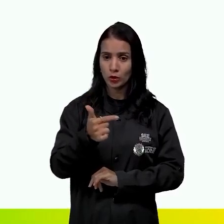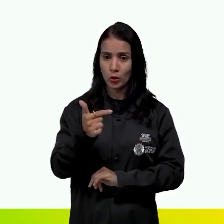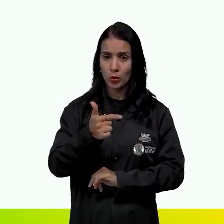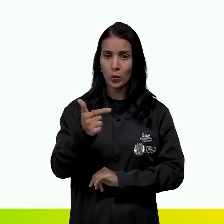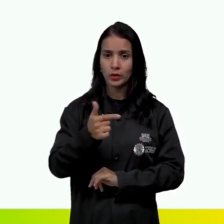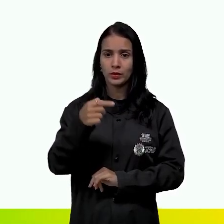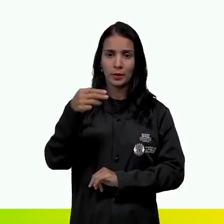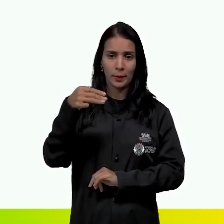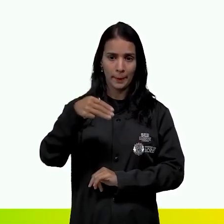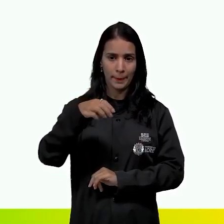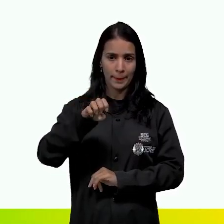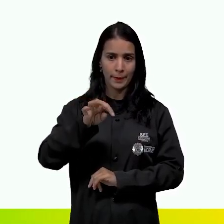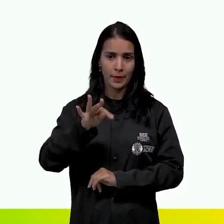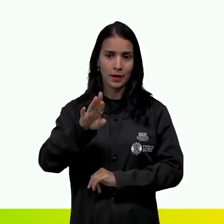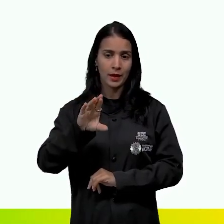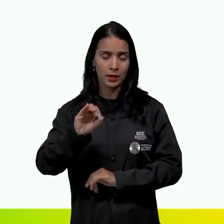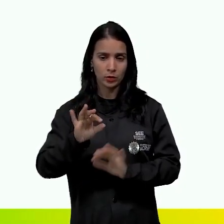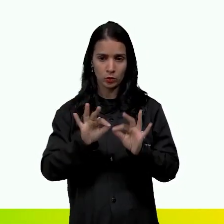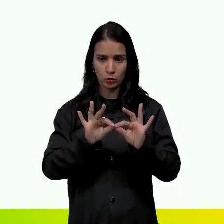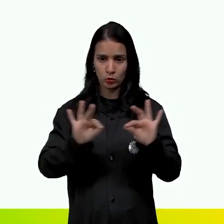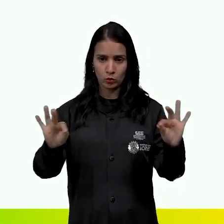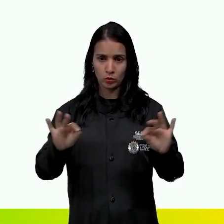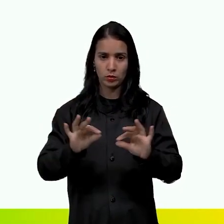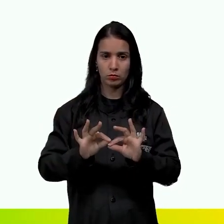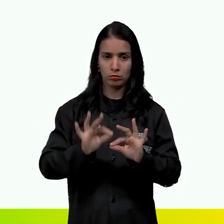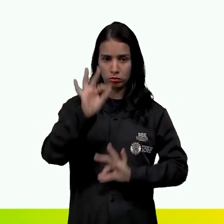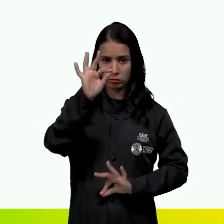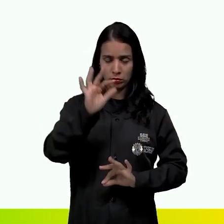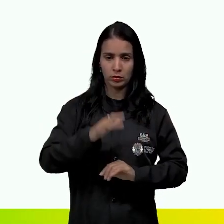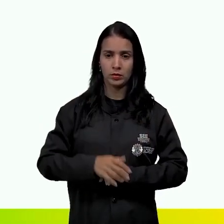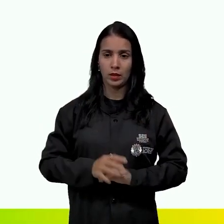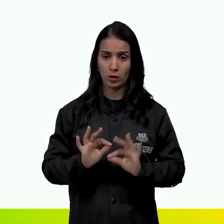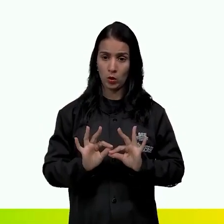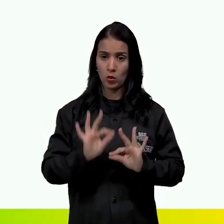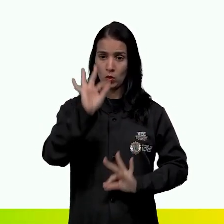de líquidos aqui